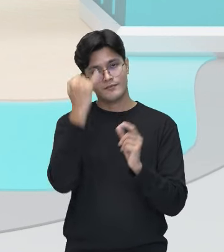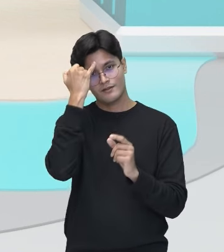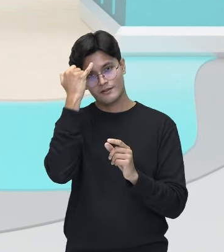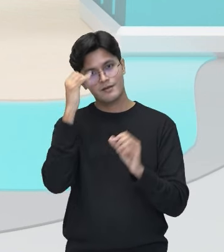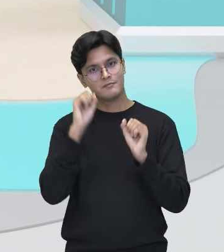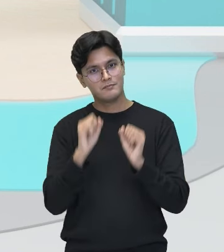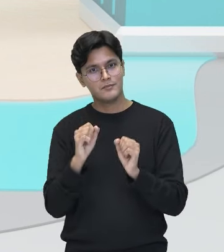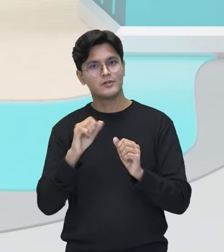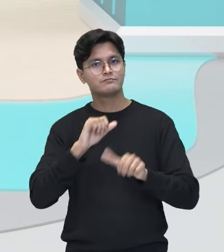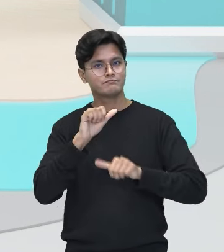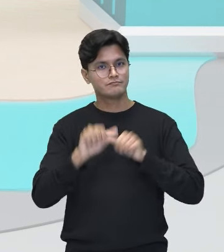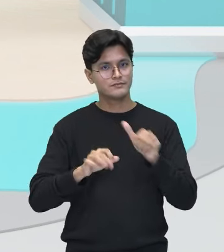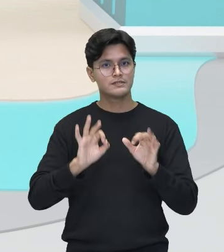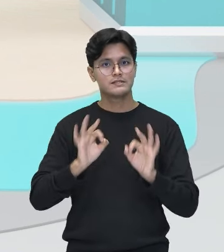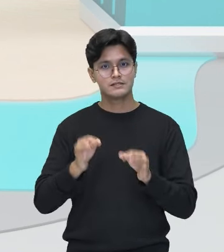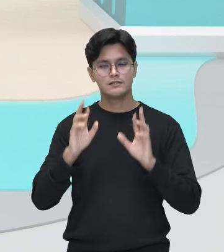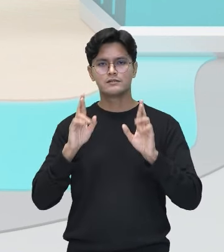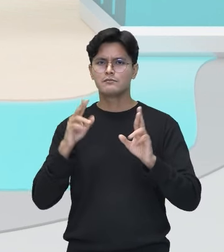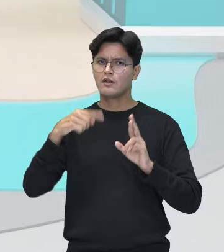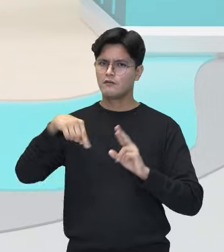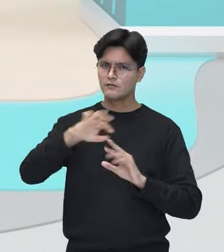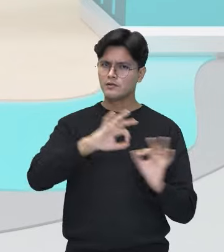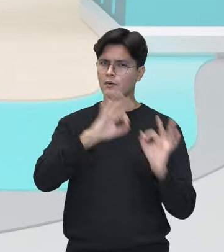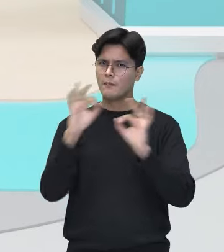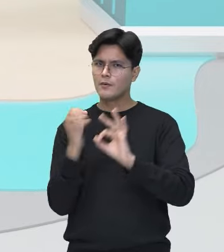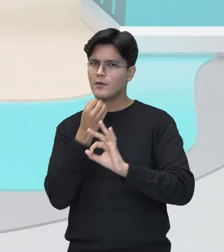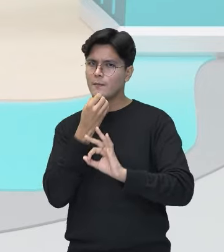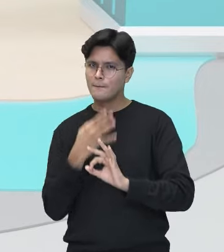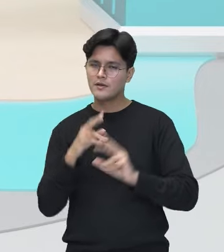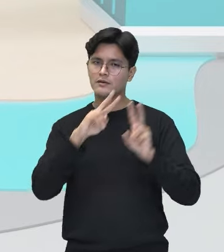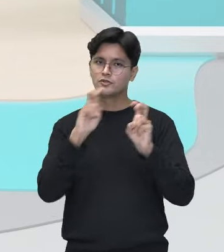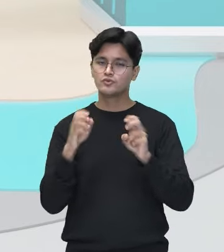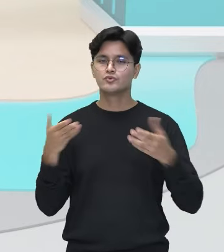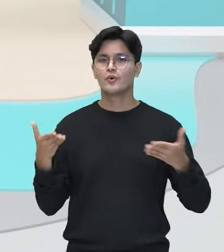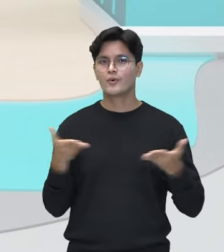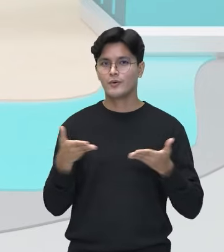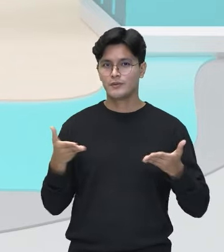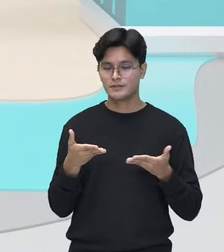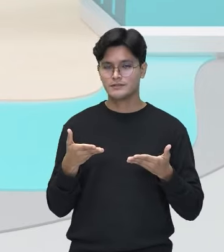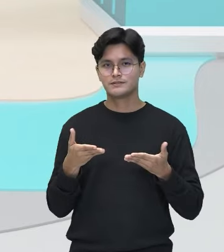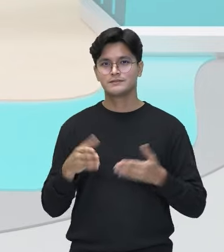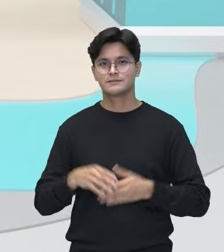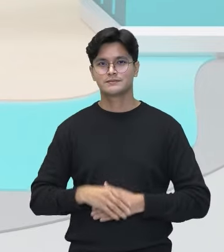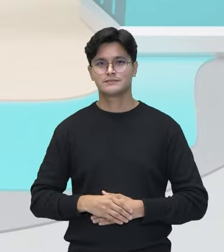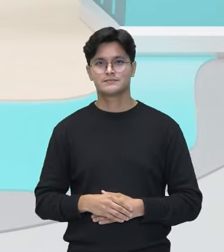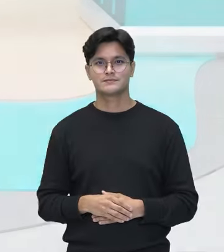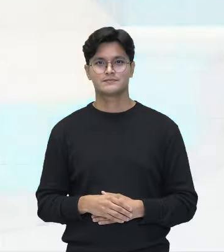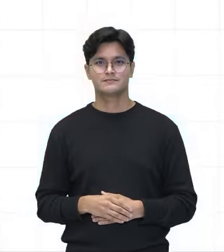ok? Então, espero que vocês tenham acompanhado bem o nosso assunto de hoje, prefix.